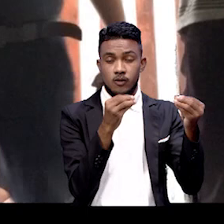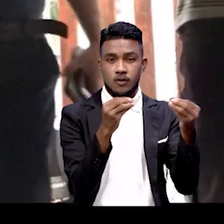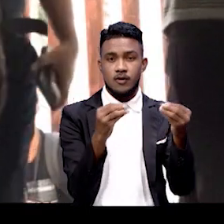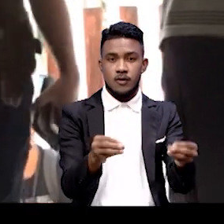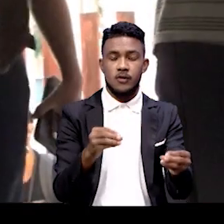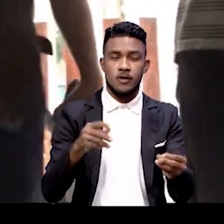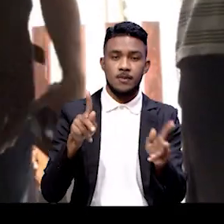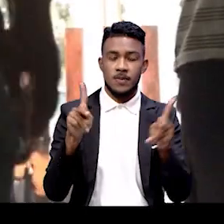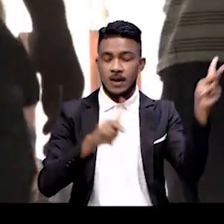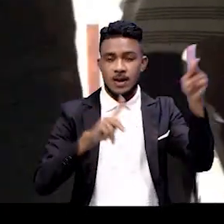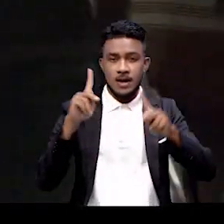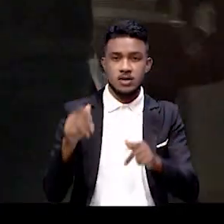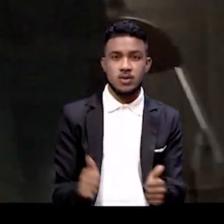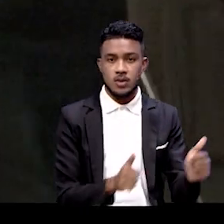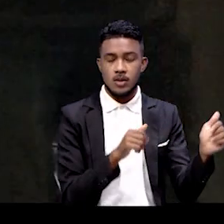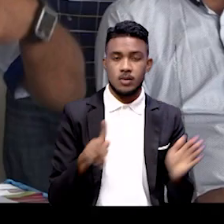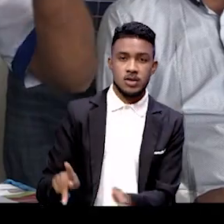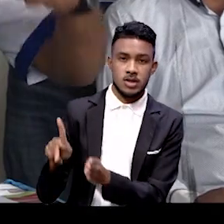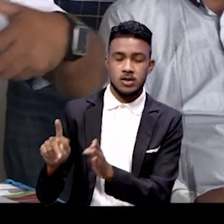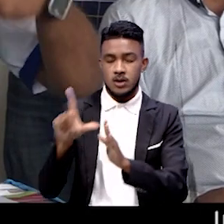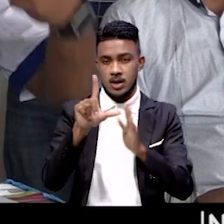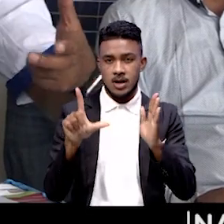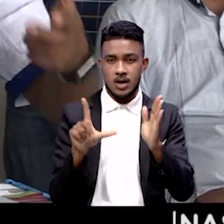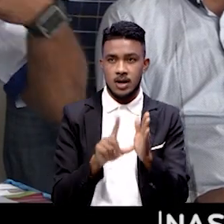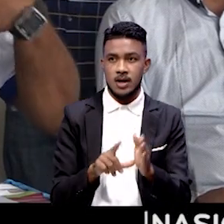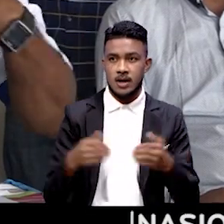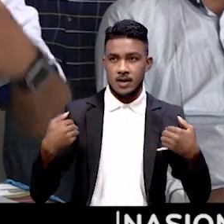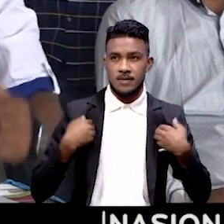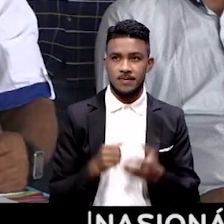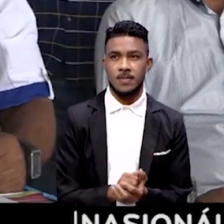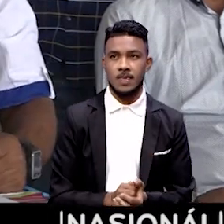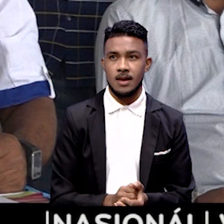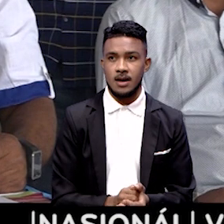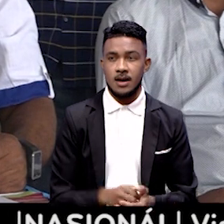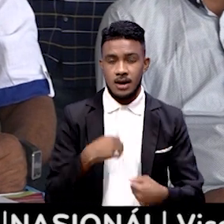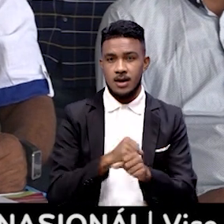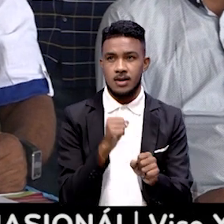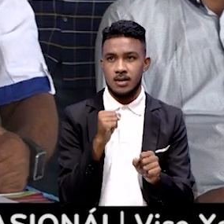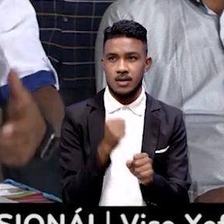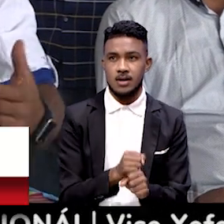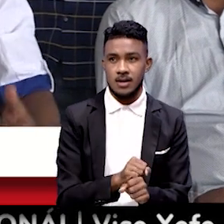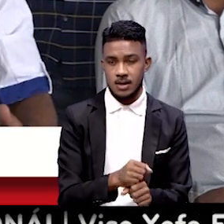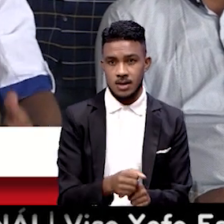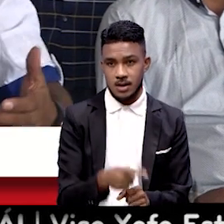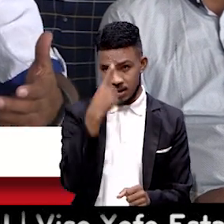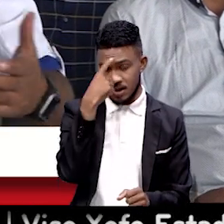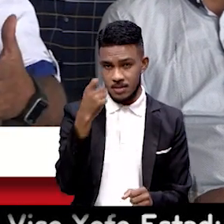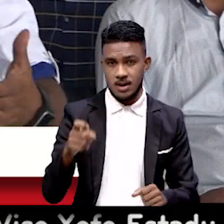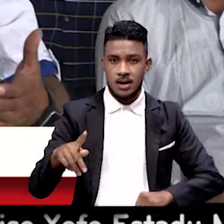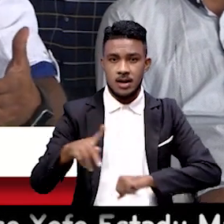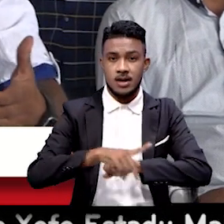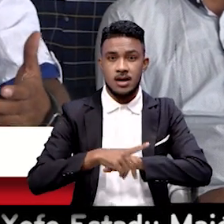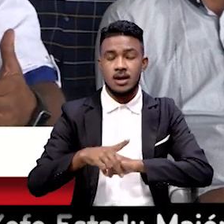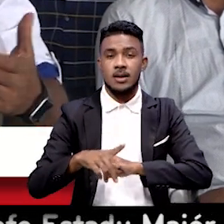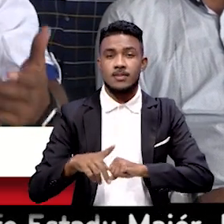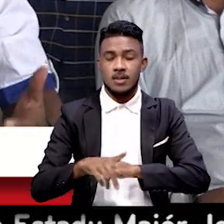de investigação de lei em vigor. Se a intenção é adicionar, atma é rápido. Também, se a gente sentir uma ruana, esse problema é